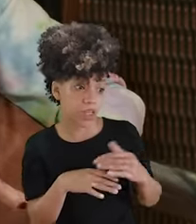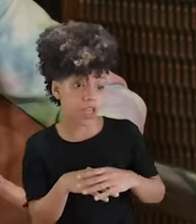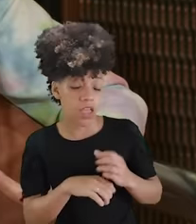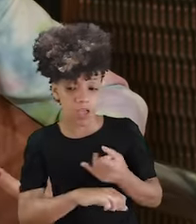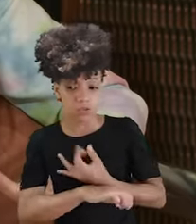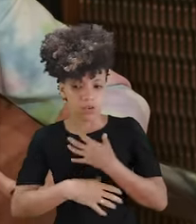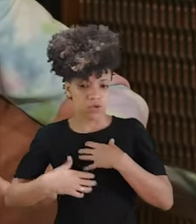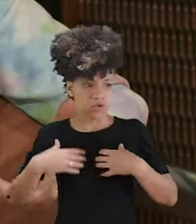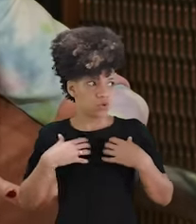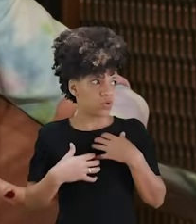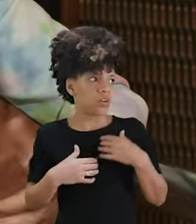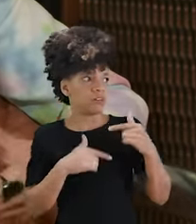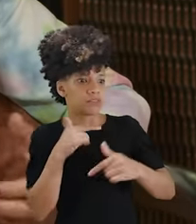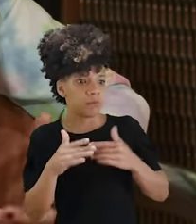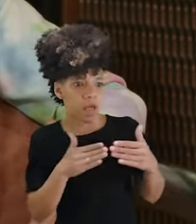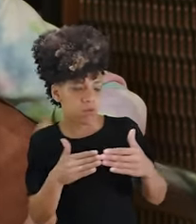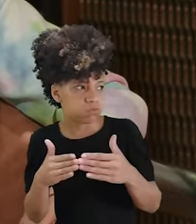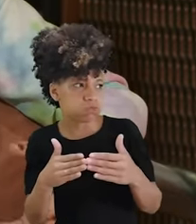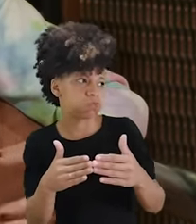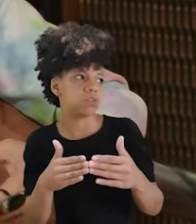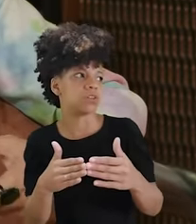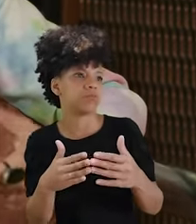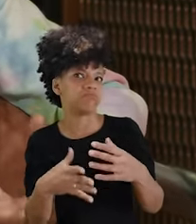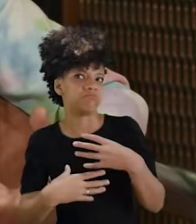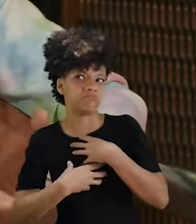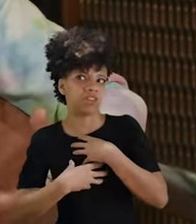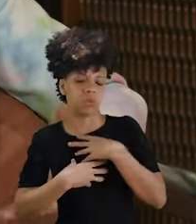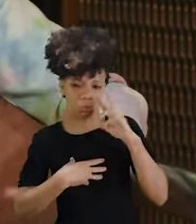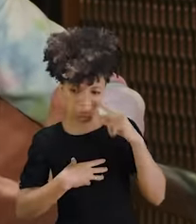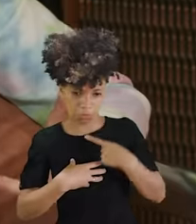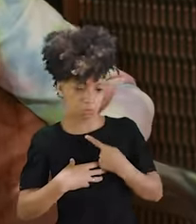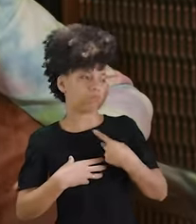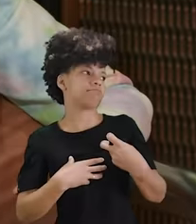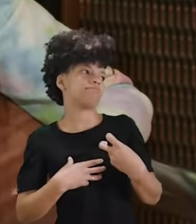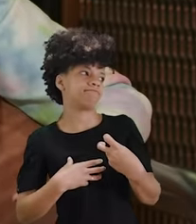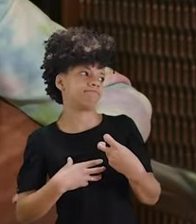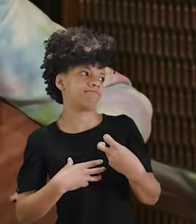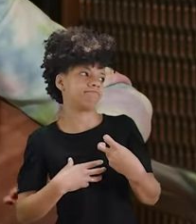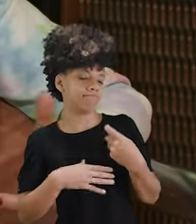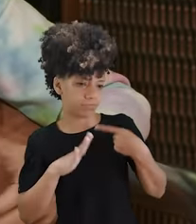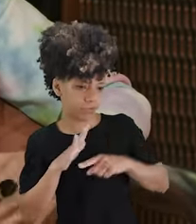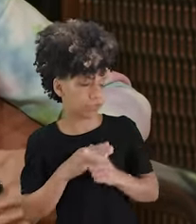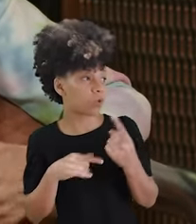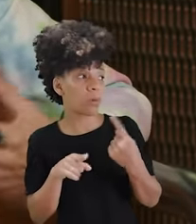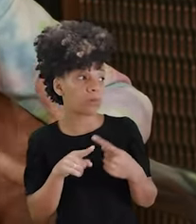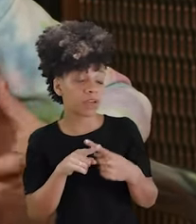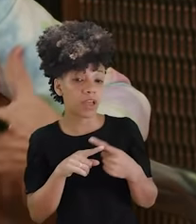falei mexe com teu emocional trabalhar a Bordo te traz um autoconhecimento é